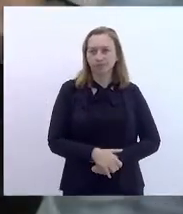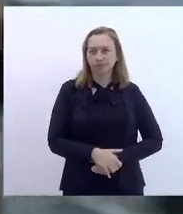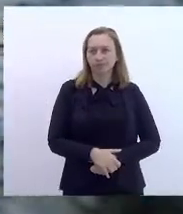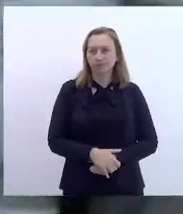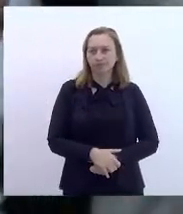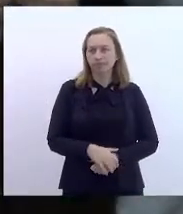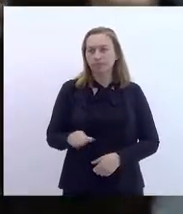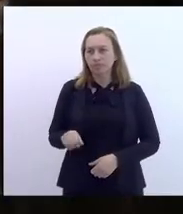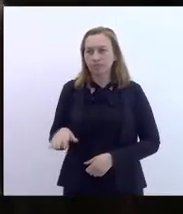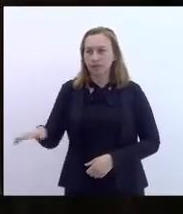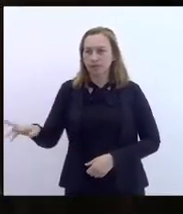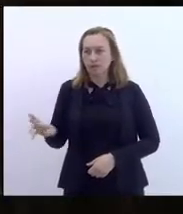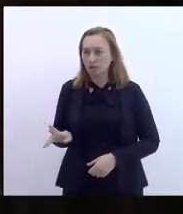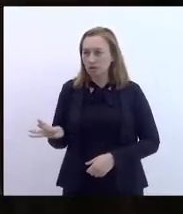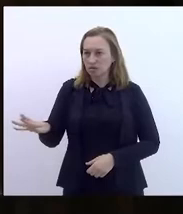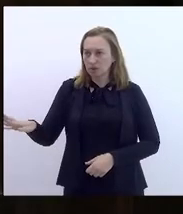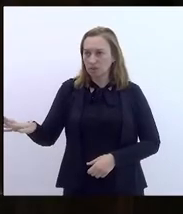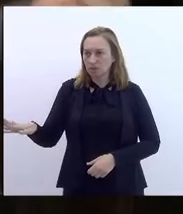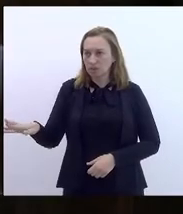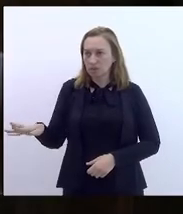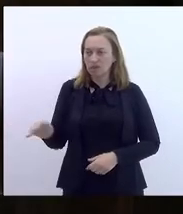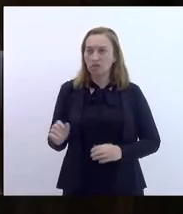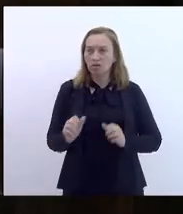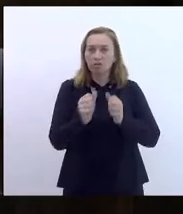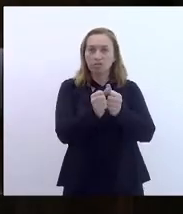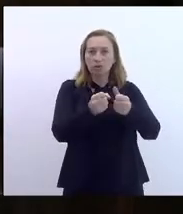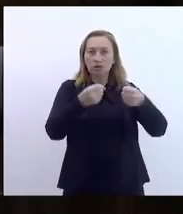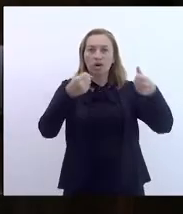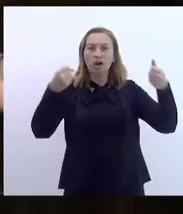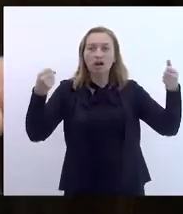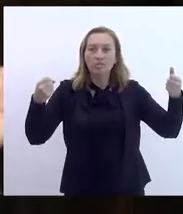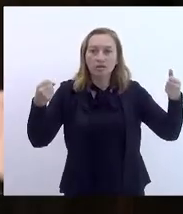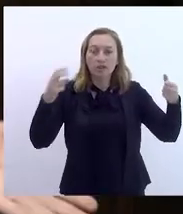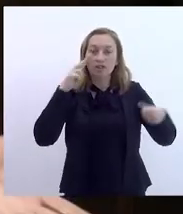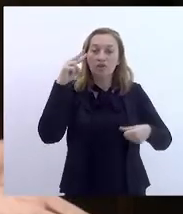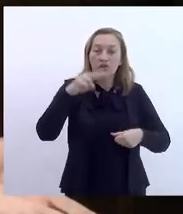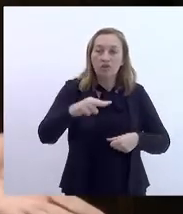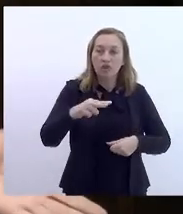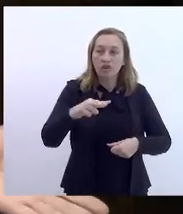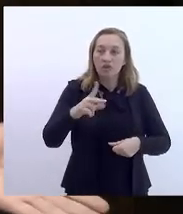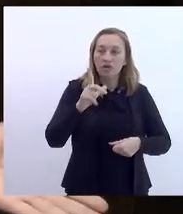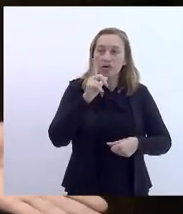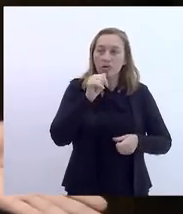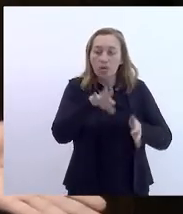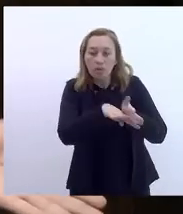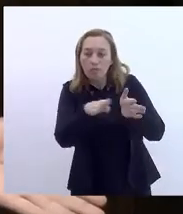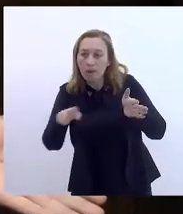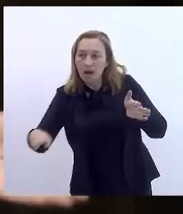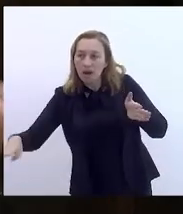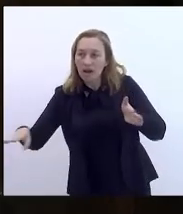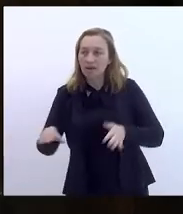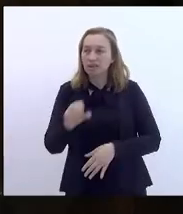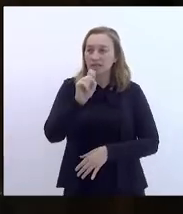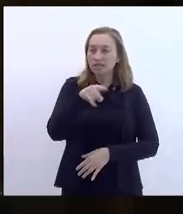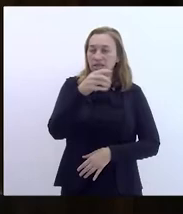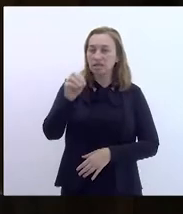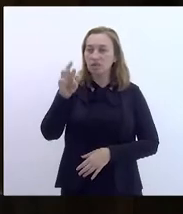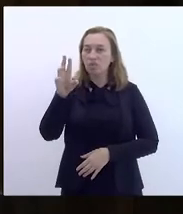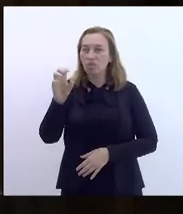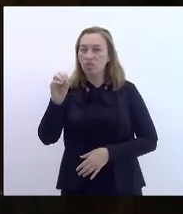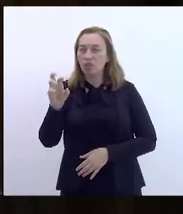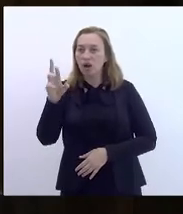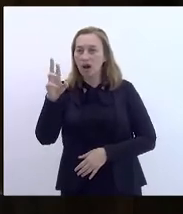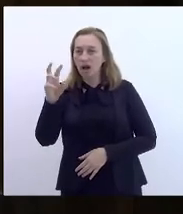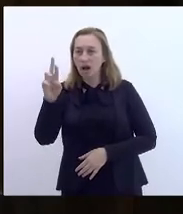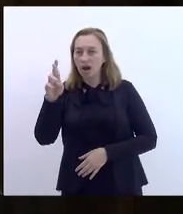morador da Rocinha quando ele abra a janela ele viu um mar de São Conrado o morador da Vila